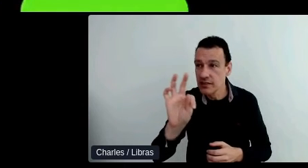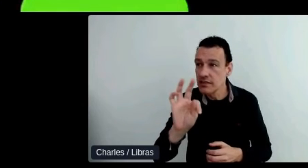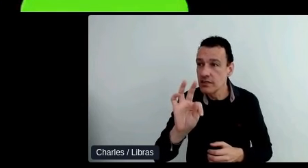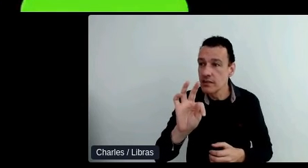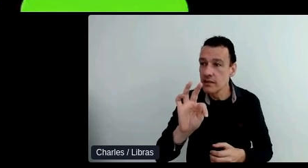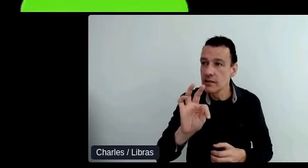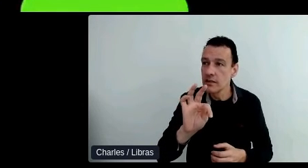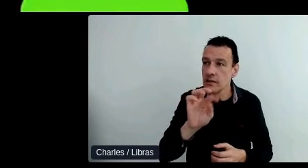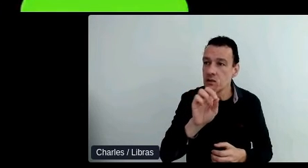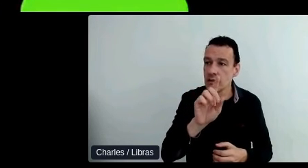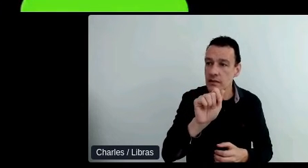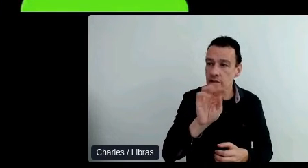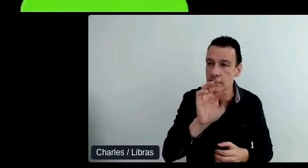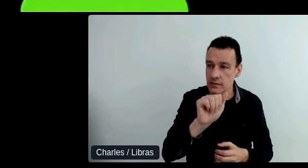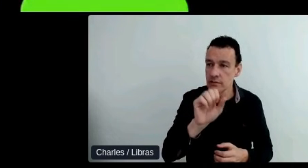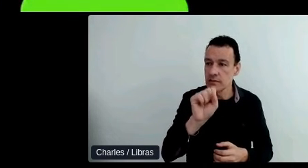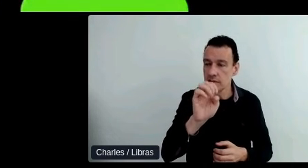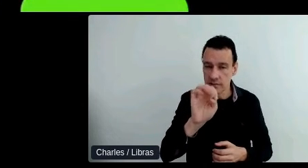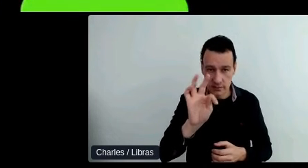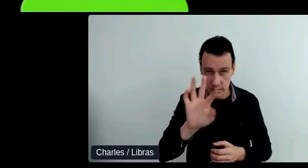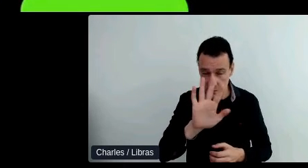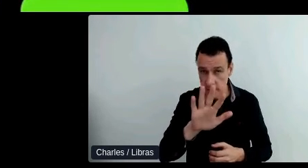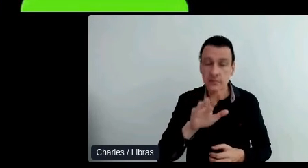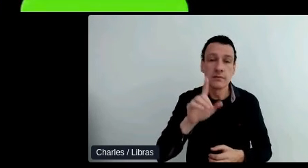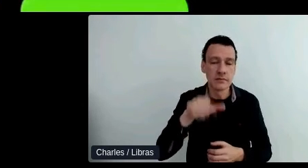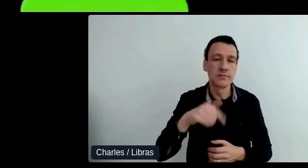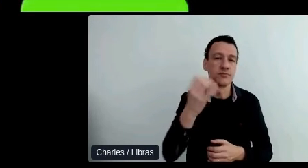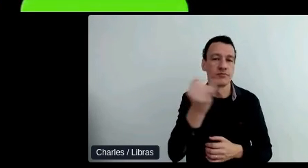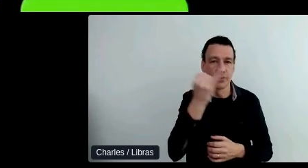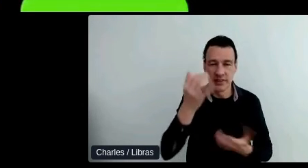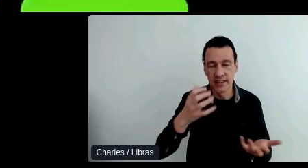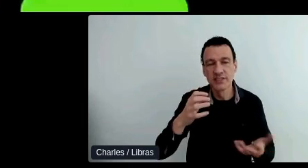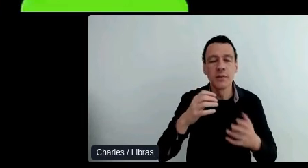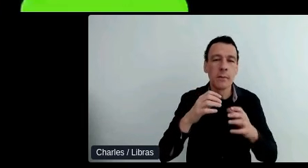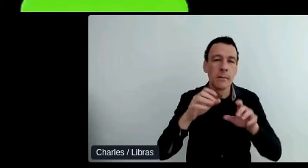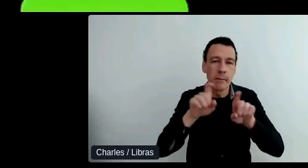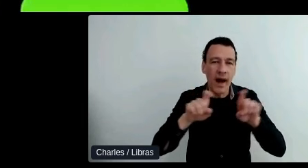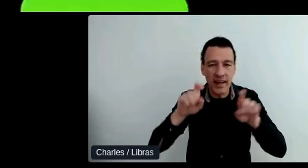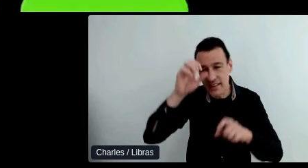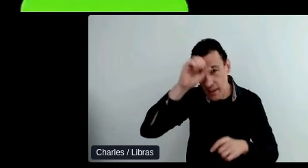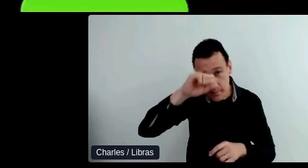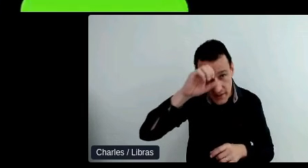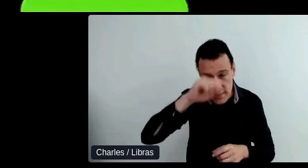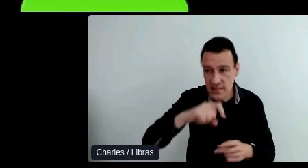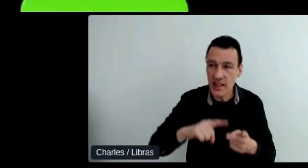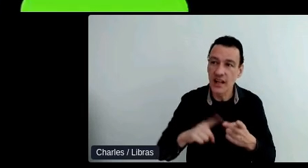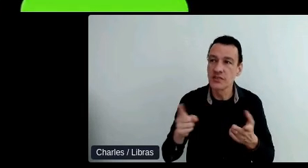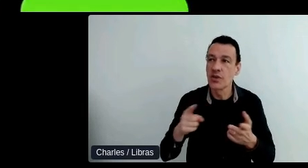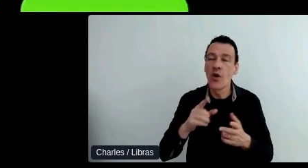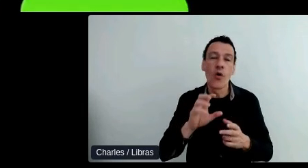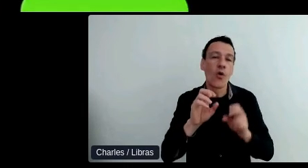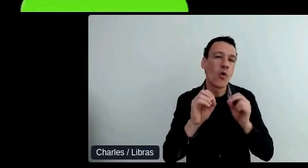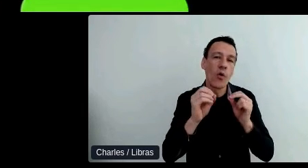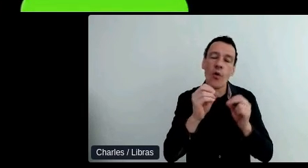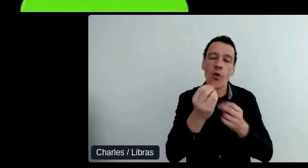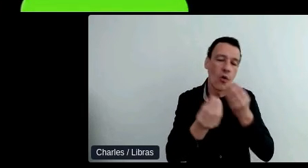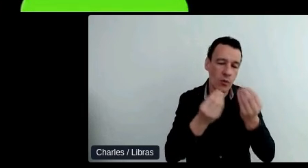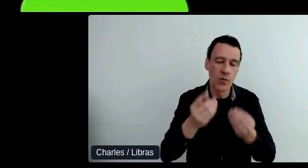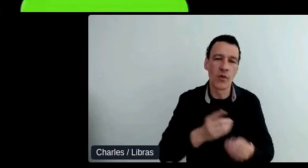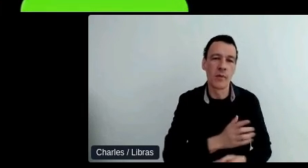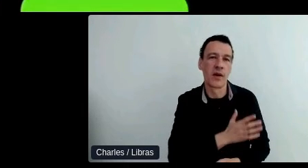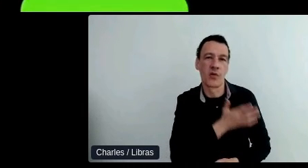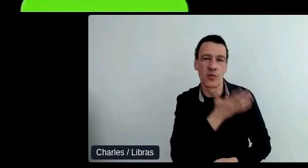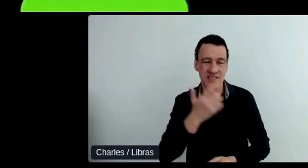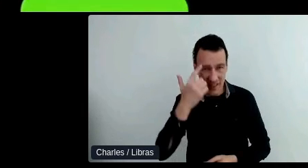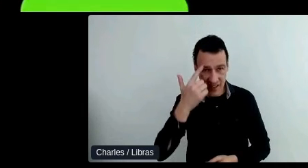para neutralizar tipos comuns de viés de aprendizado de máquina, como o viés de amostra e preconceito, ou seja, tem que criar uma